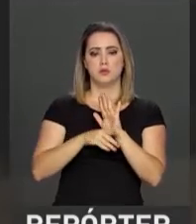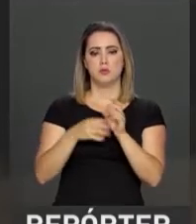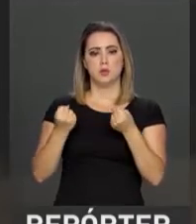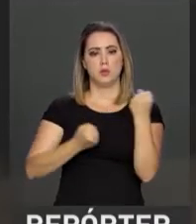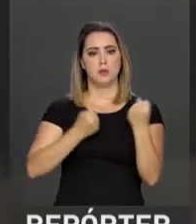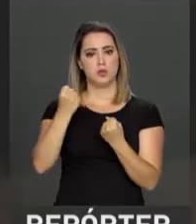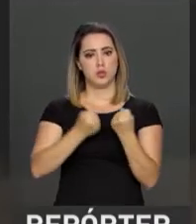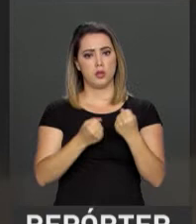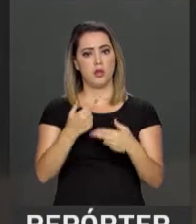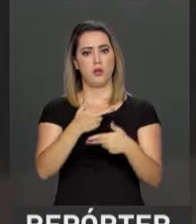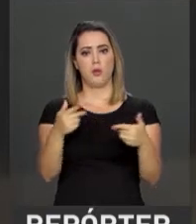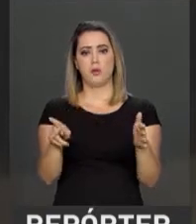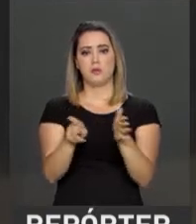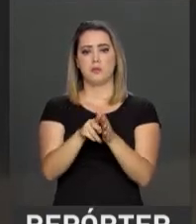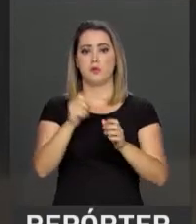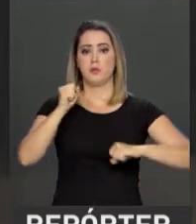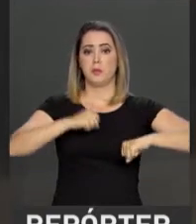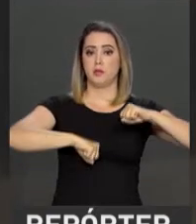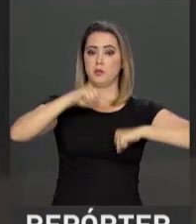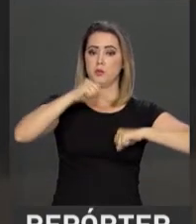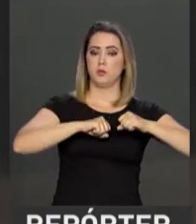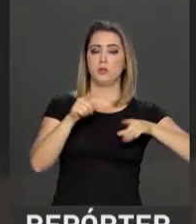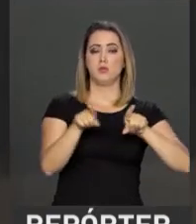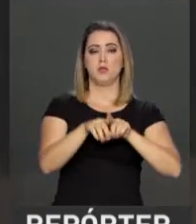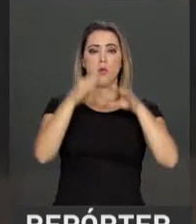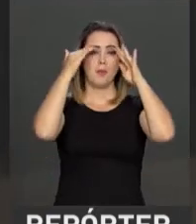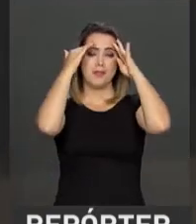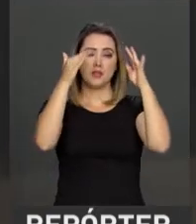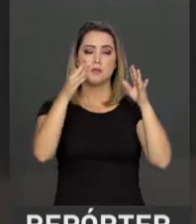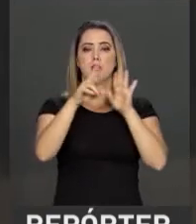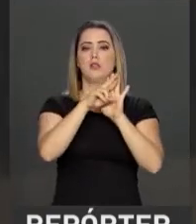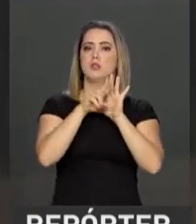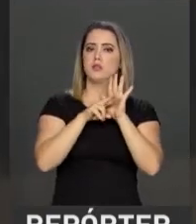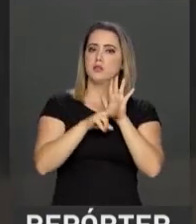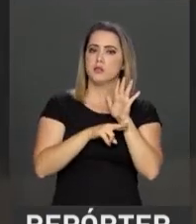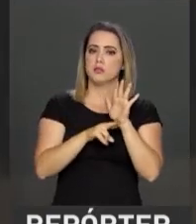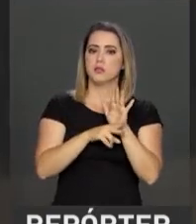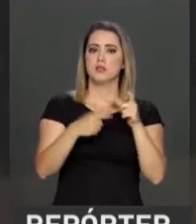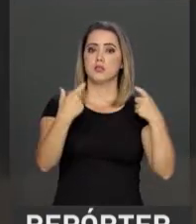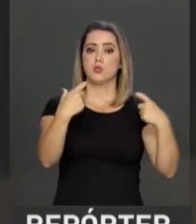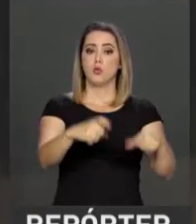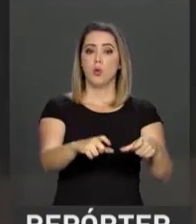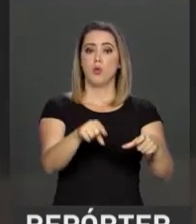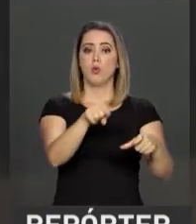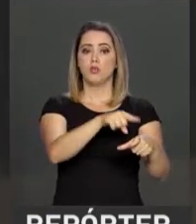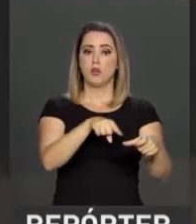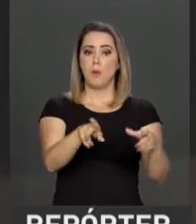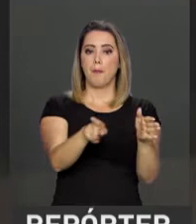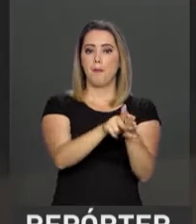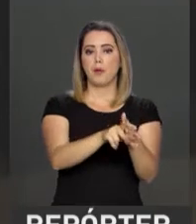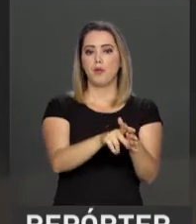de máquinas para a indústria e defendem o cumprimento das regras de conteúdo local no